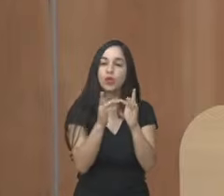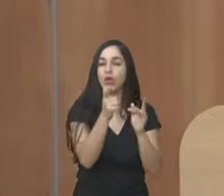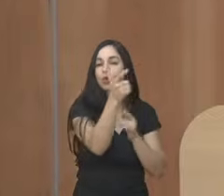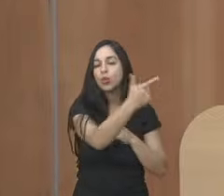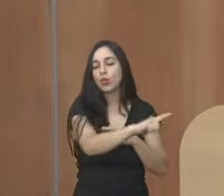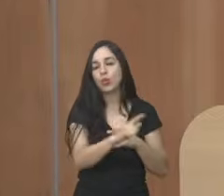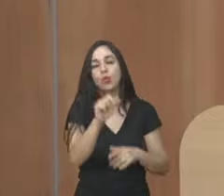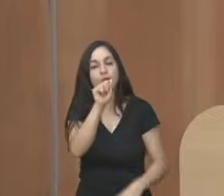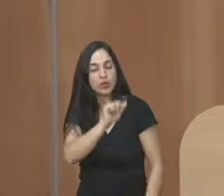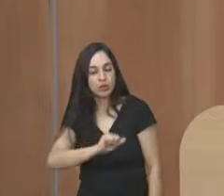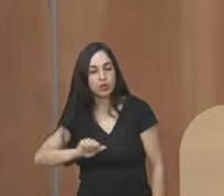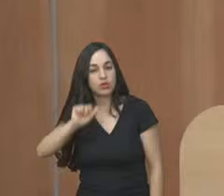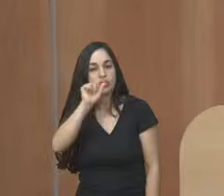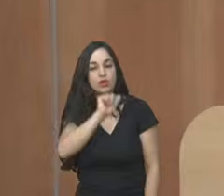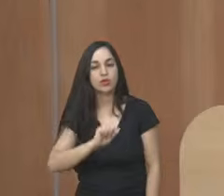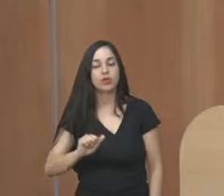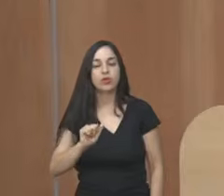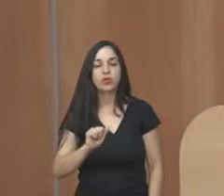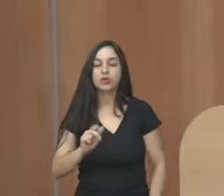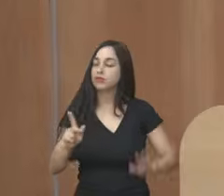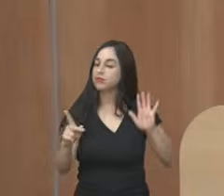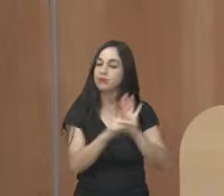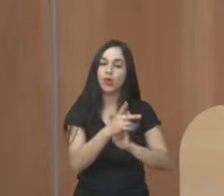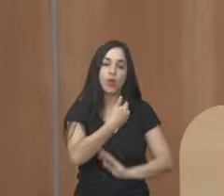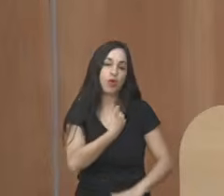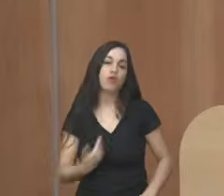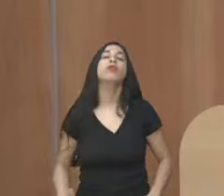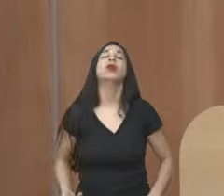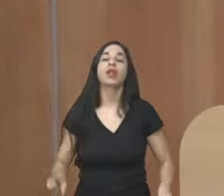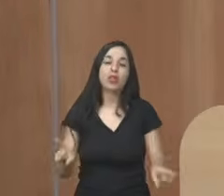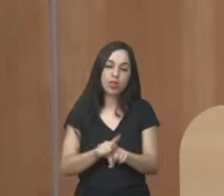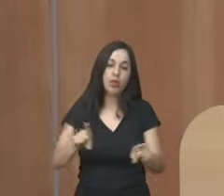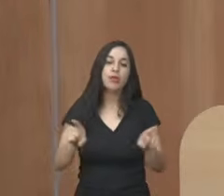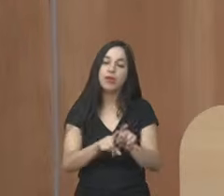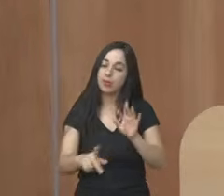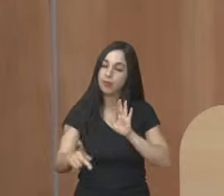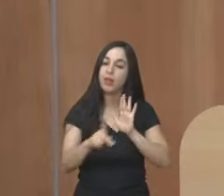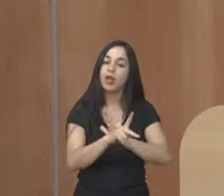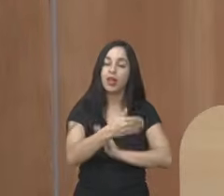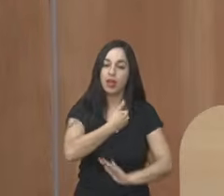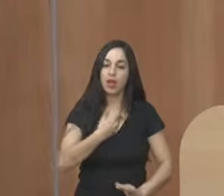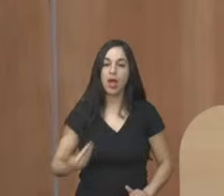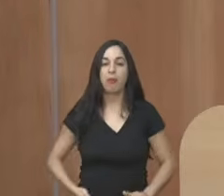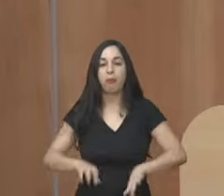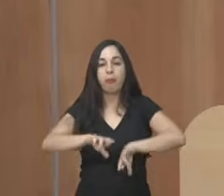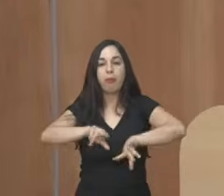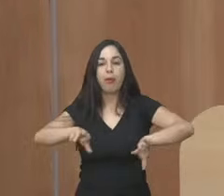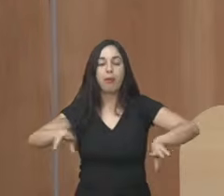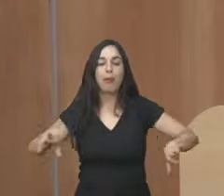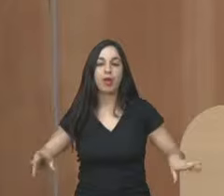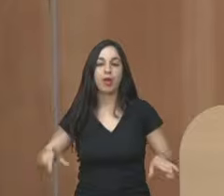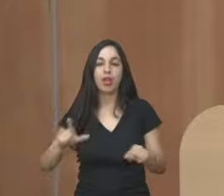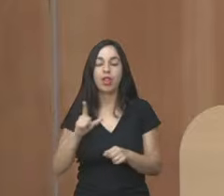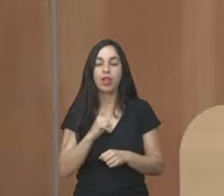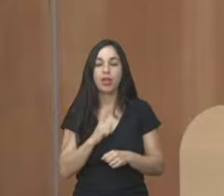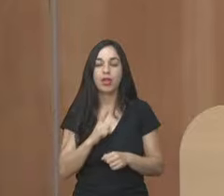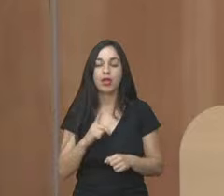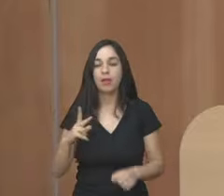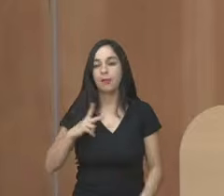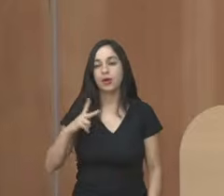governamentais e governamentais, ou ainda a iniciativa privada, sejam nacionais